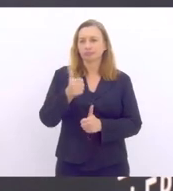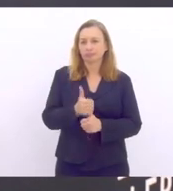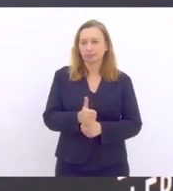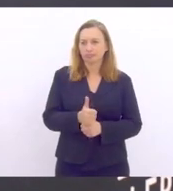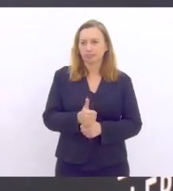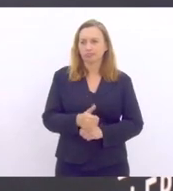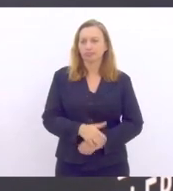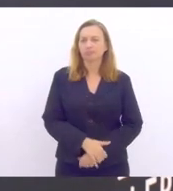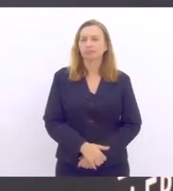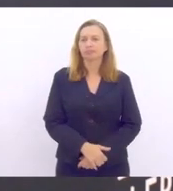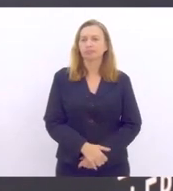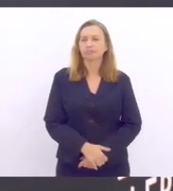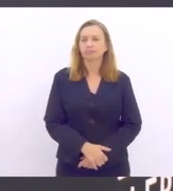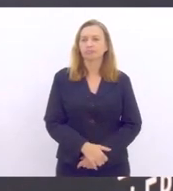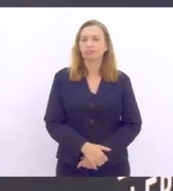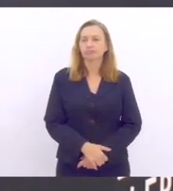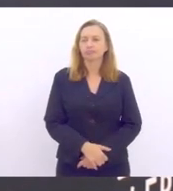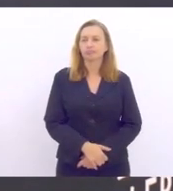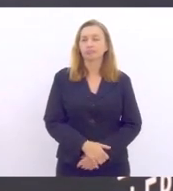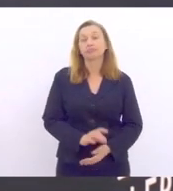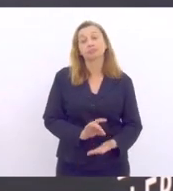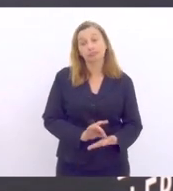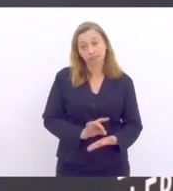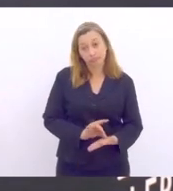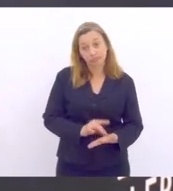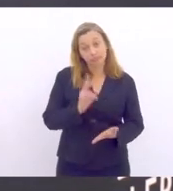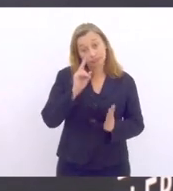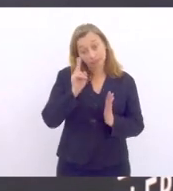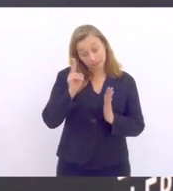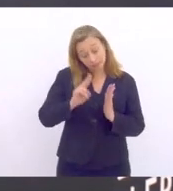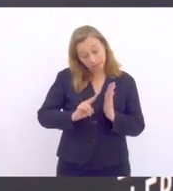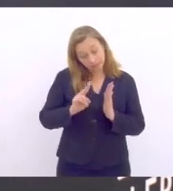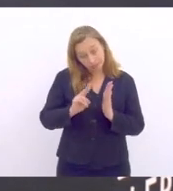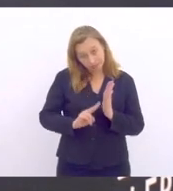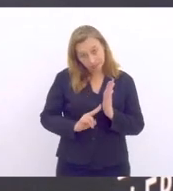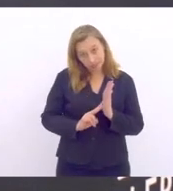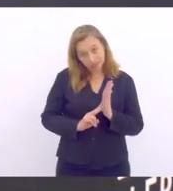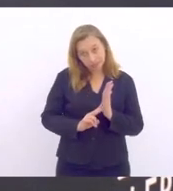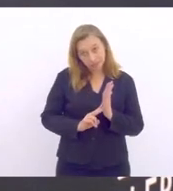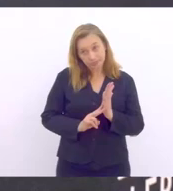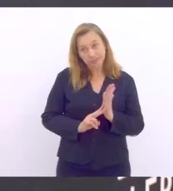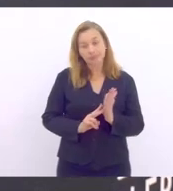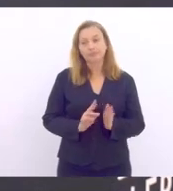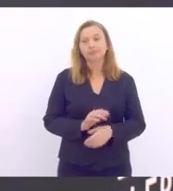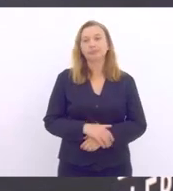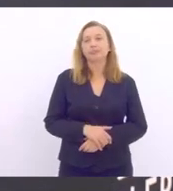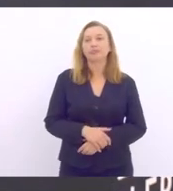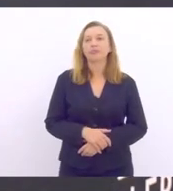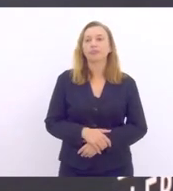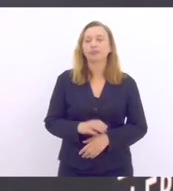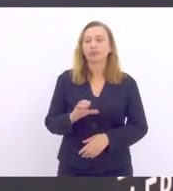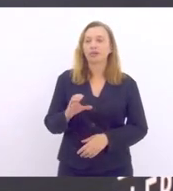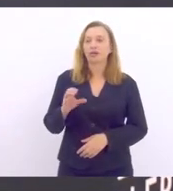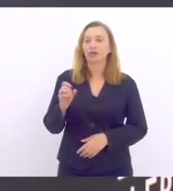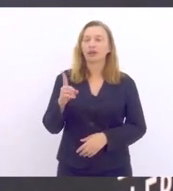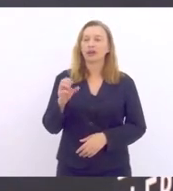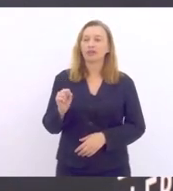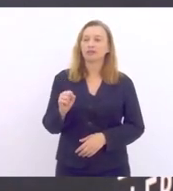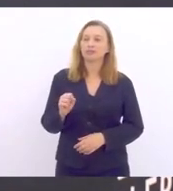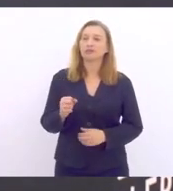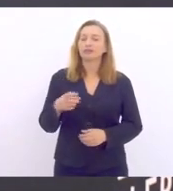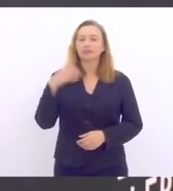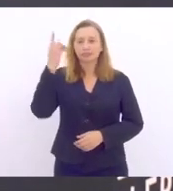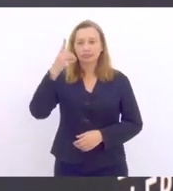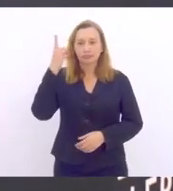substituí-lo. Na verdade, eu vou ler o que o Carlos Osório foi deputado conosco, está